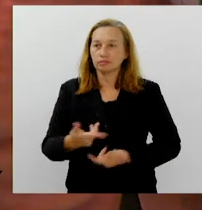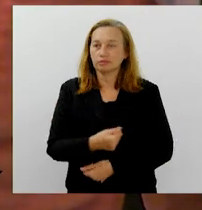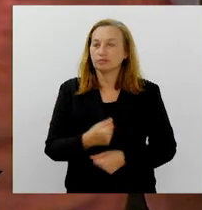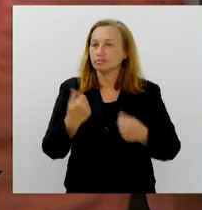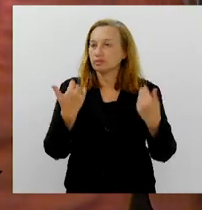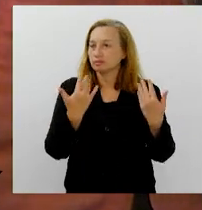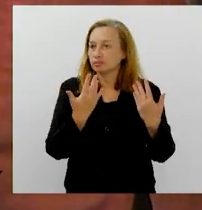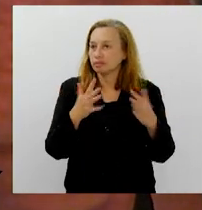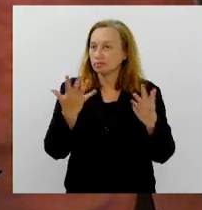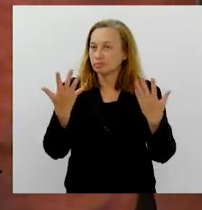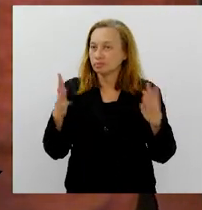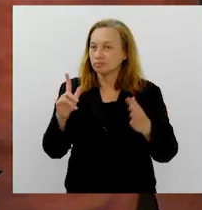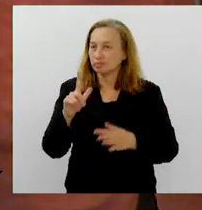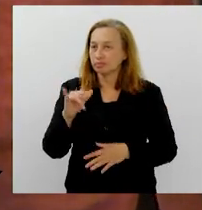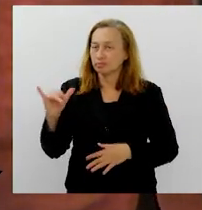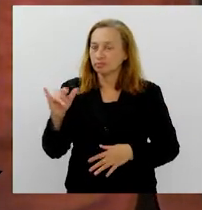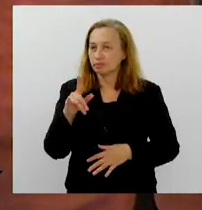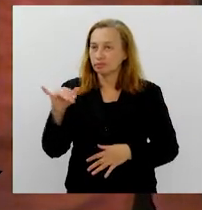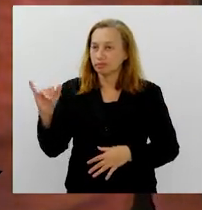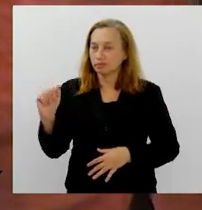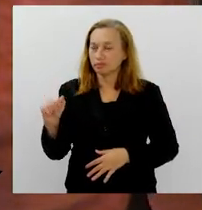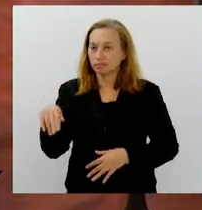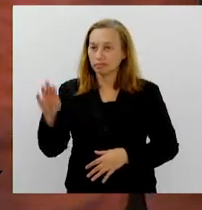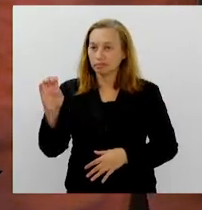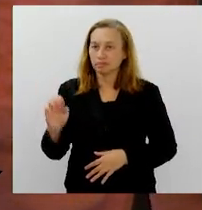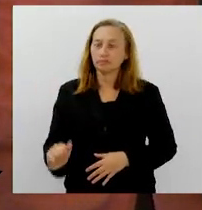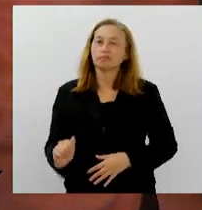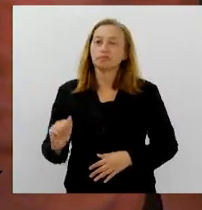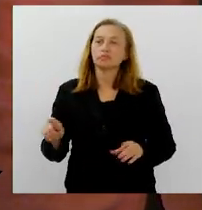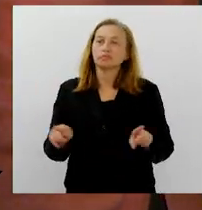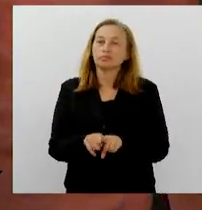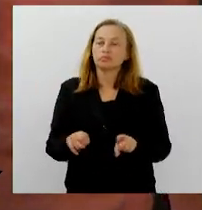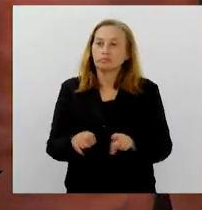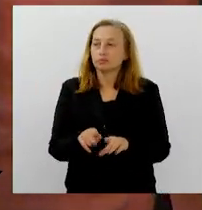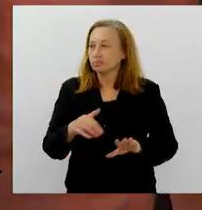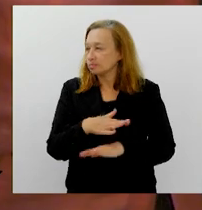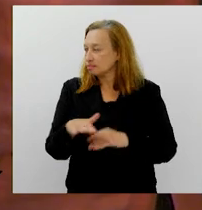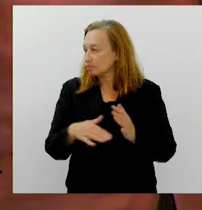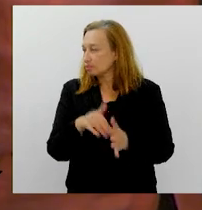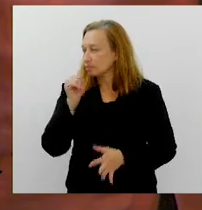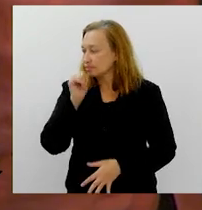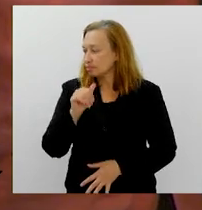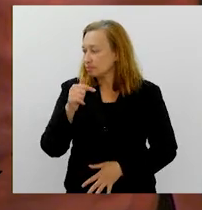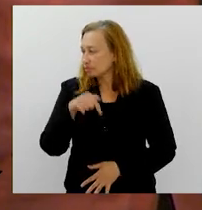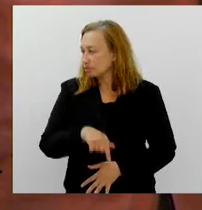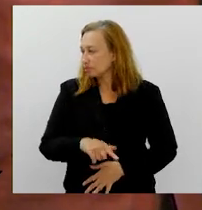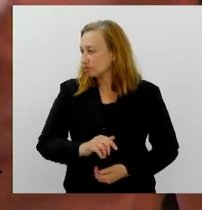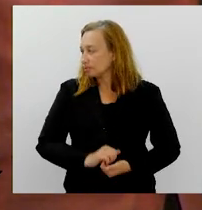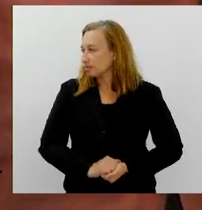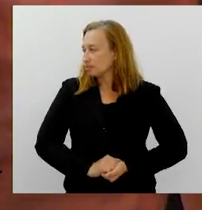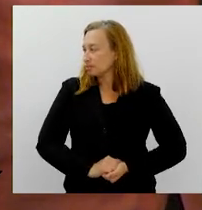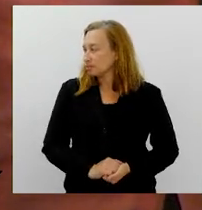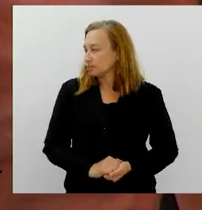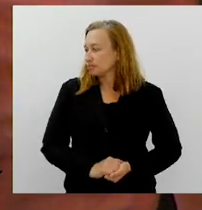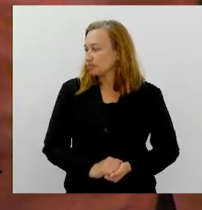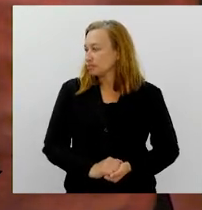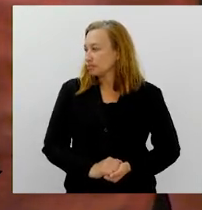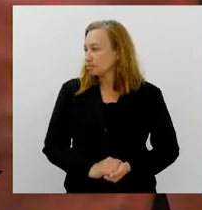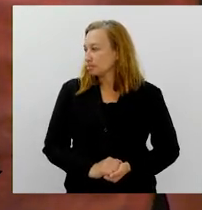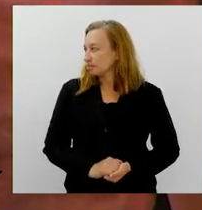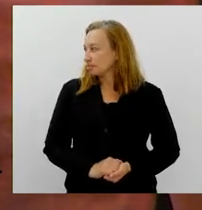cumprimentar a Liana também, cumprimentando todas as mulheres aqui presentes, as que serão agraciadas ou as que estão